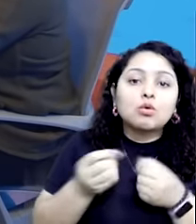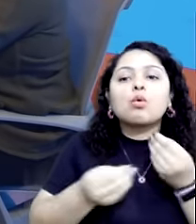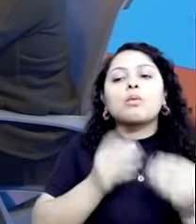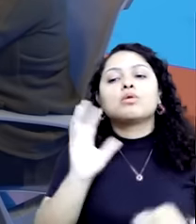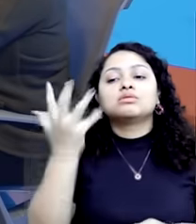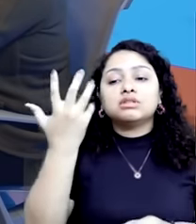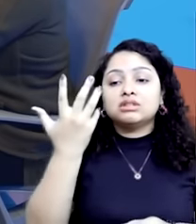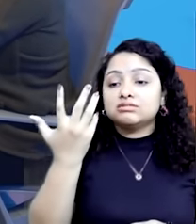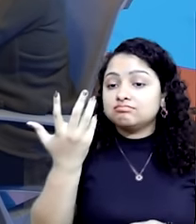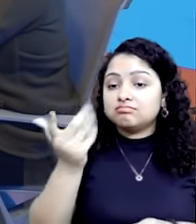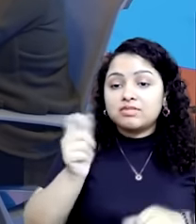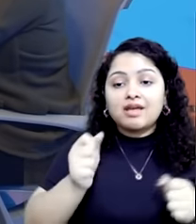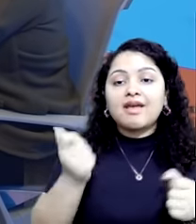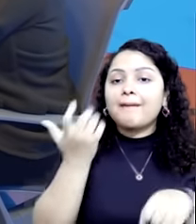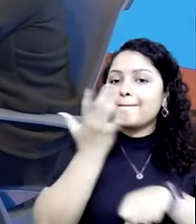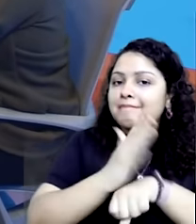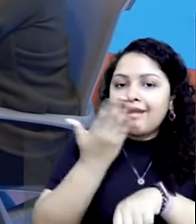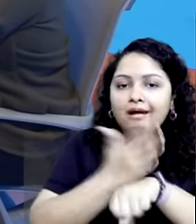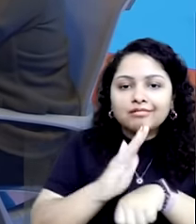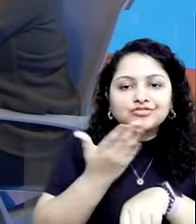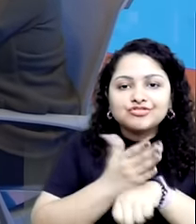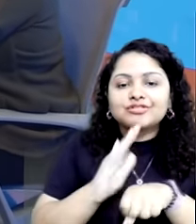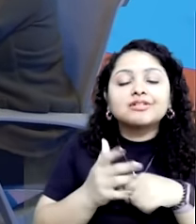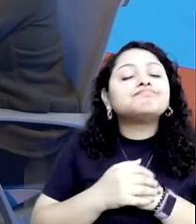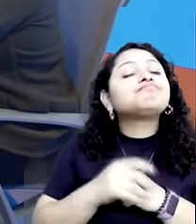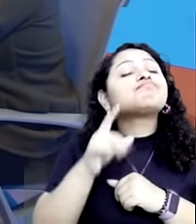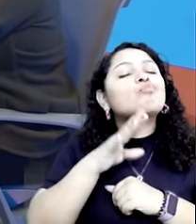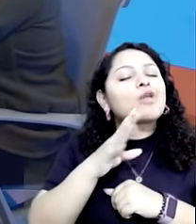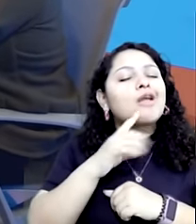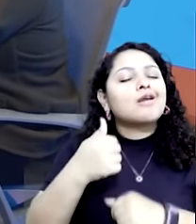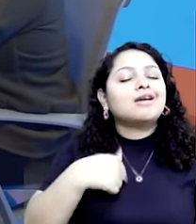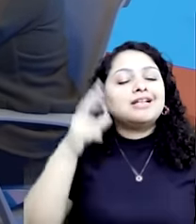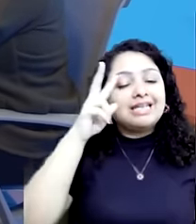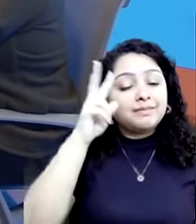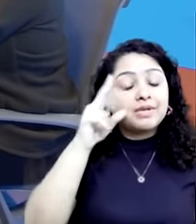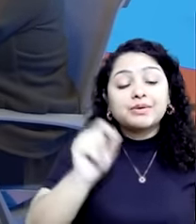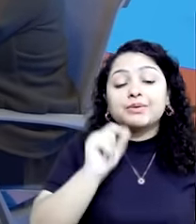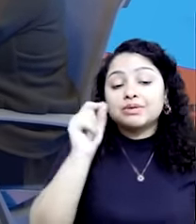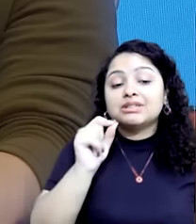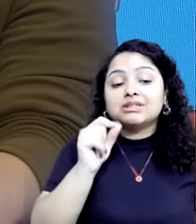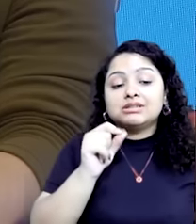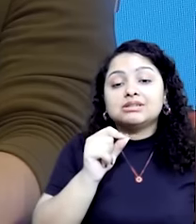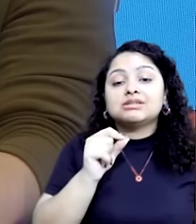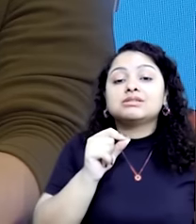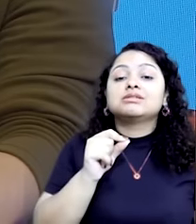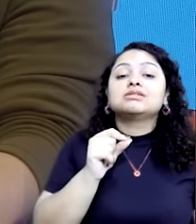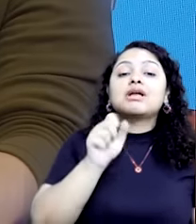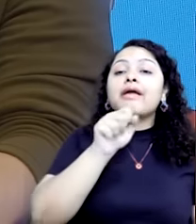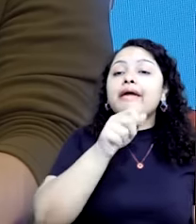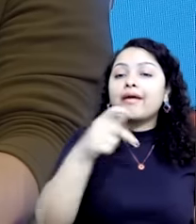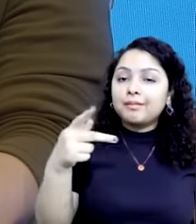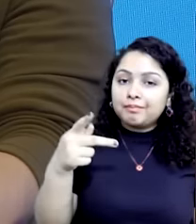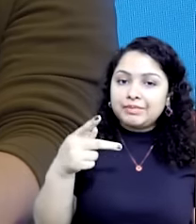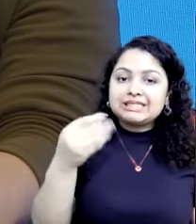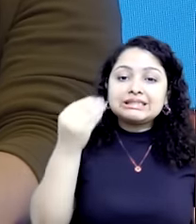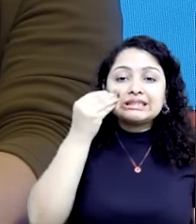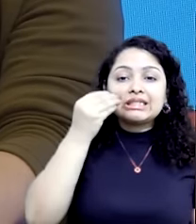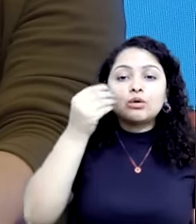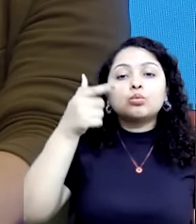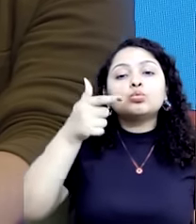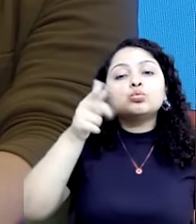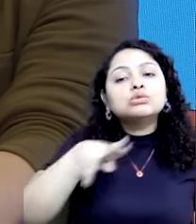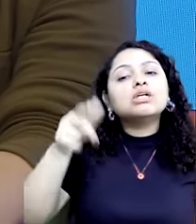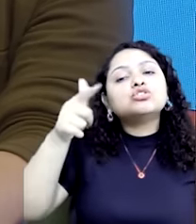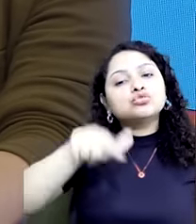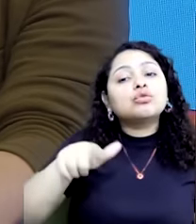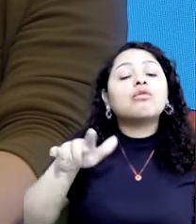fazendo e tem uma uma coisa legal que você sabe que eu lembrei é importante também dar uma segunda chance pros aplicativos Às vezes a gente tá